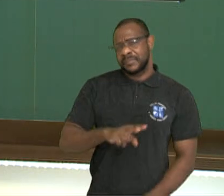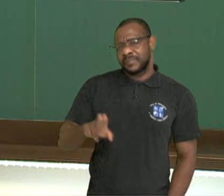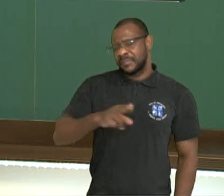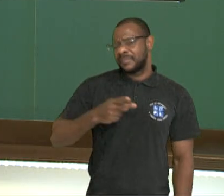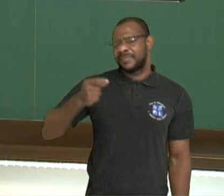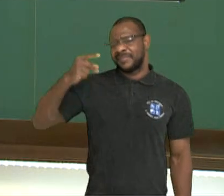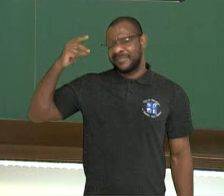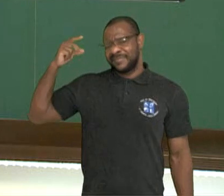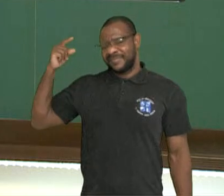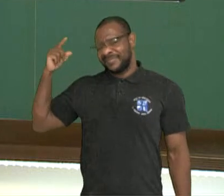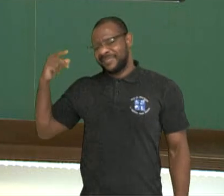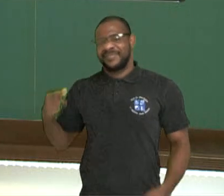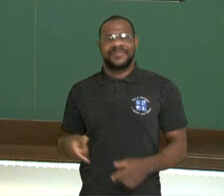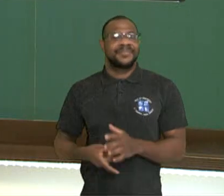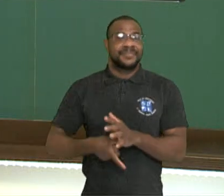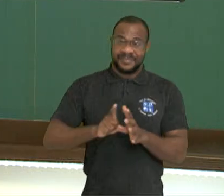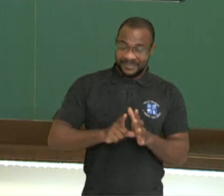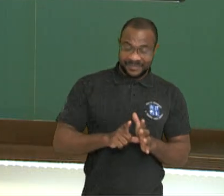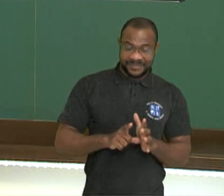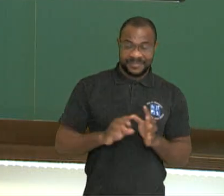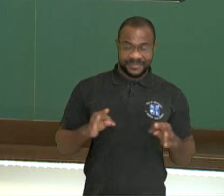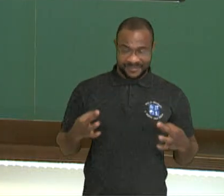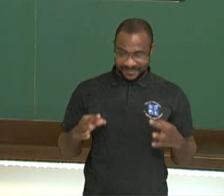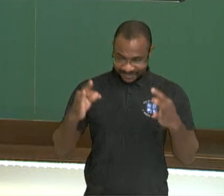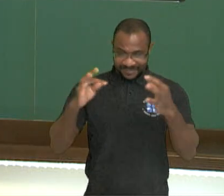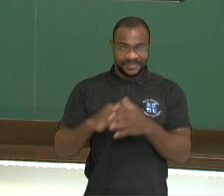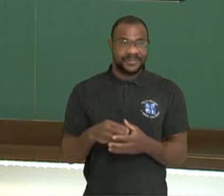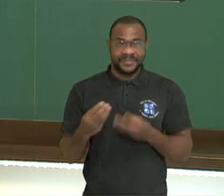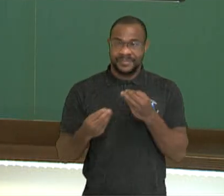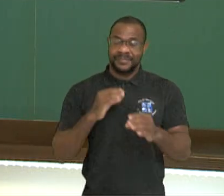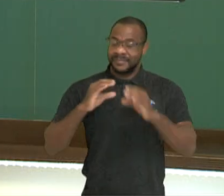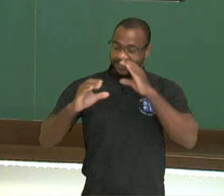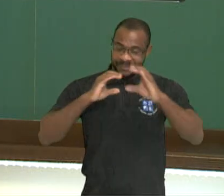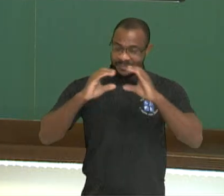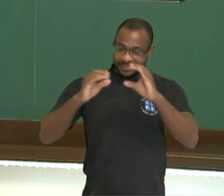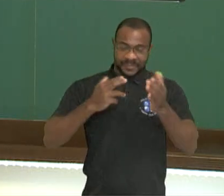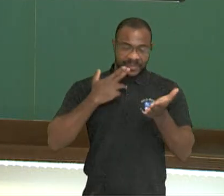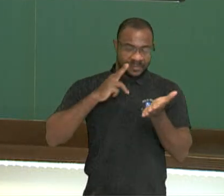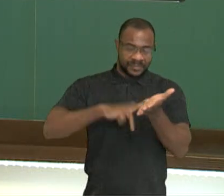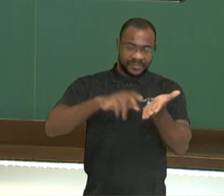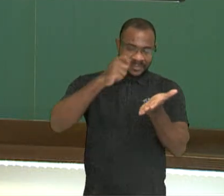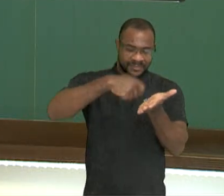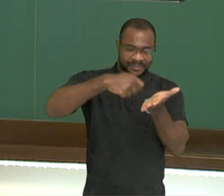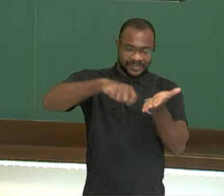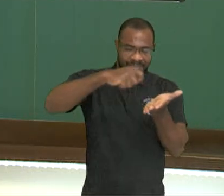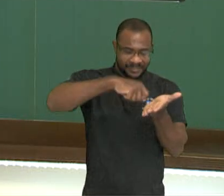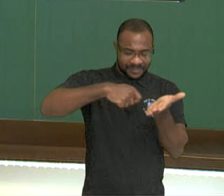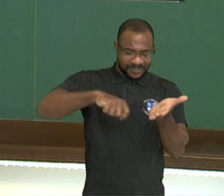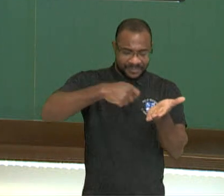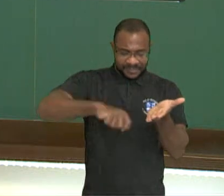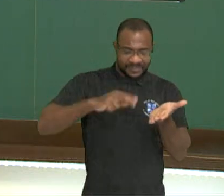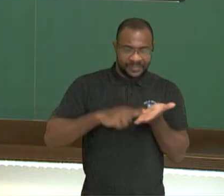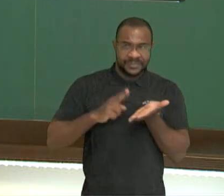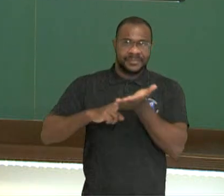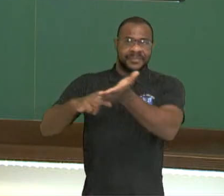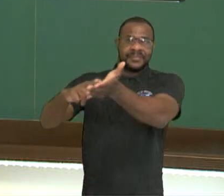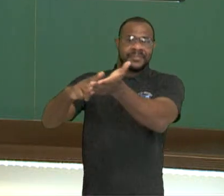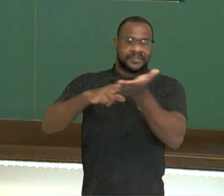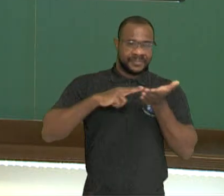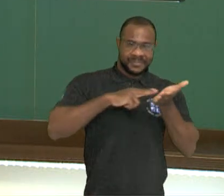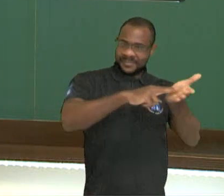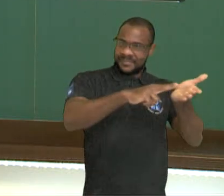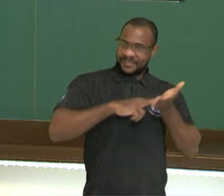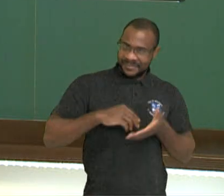muito tempo atrás, antes da tecnologia, como forma de comunicação, a mais comum, em que era enviada de pessoa para